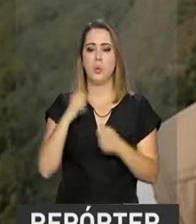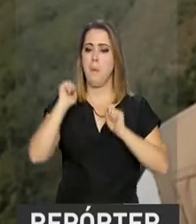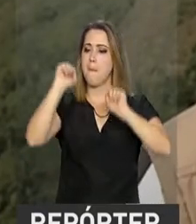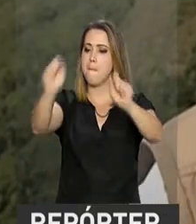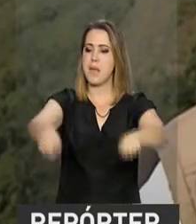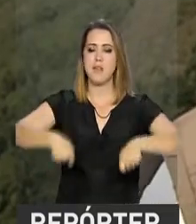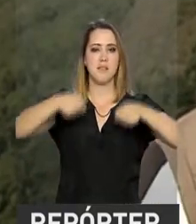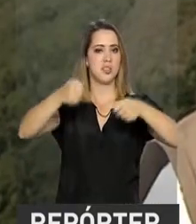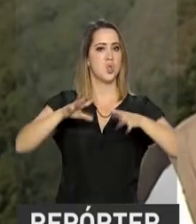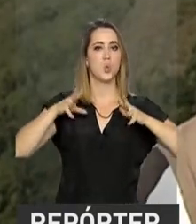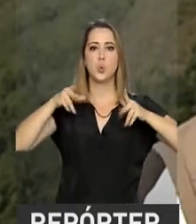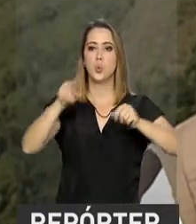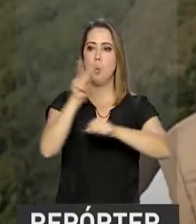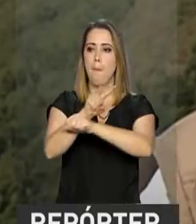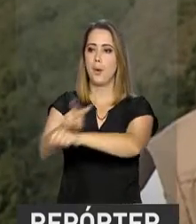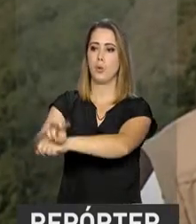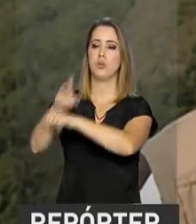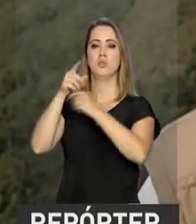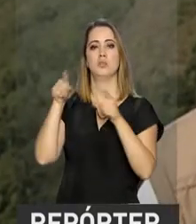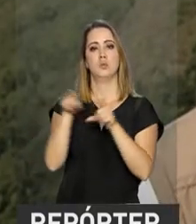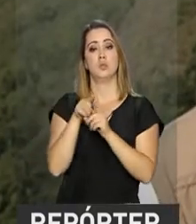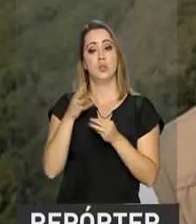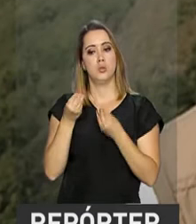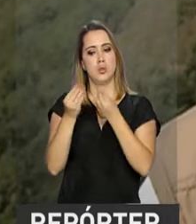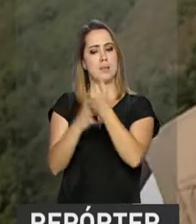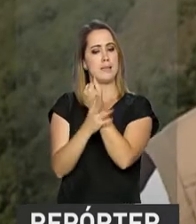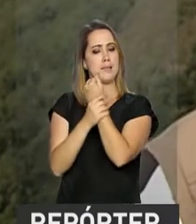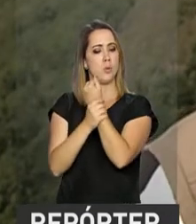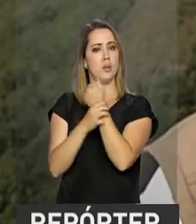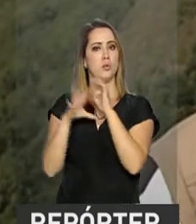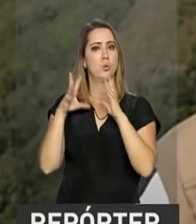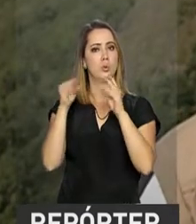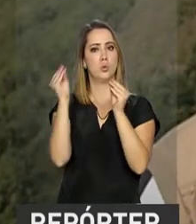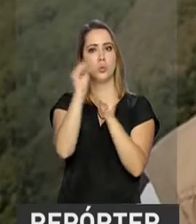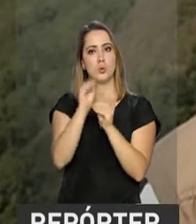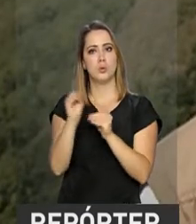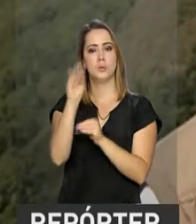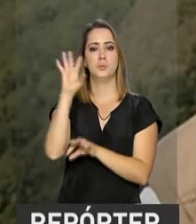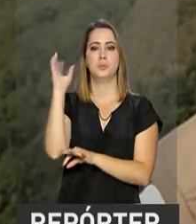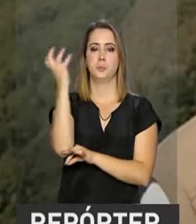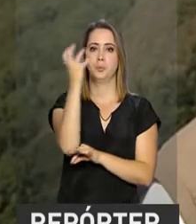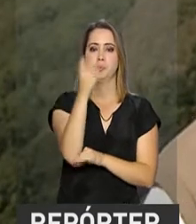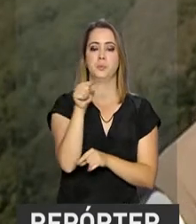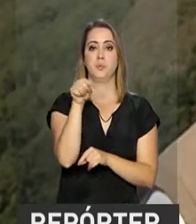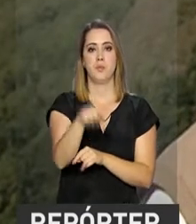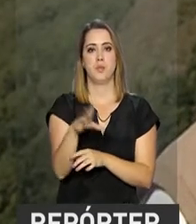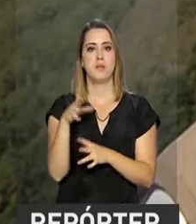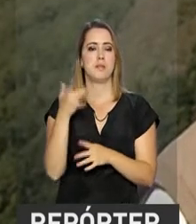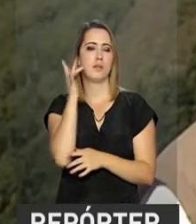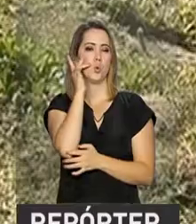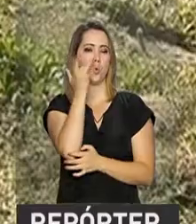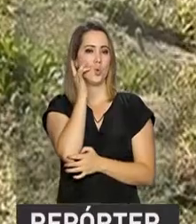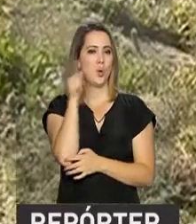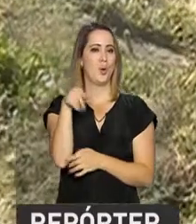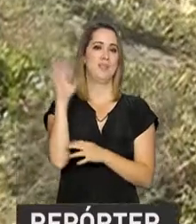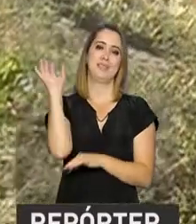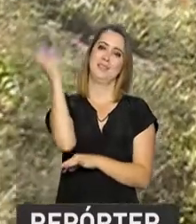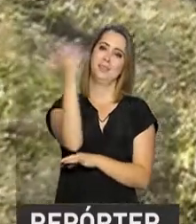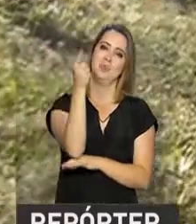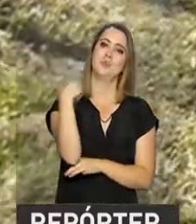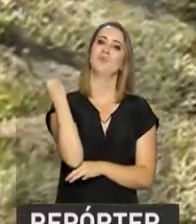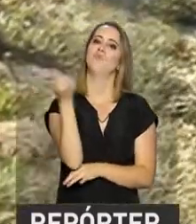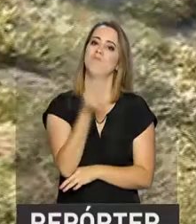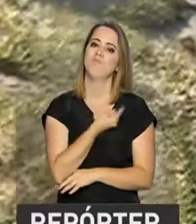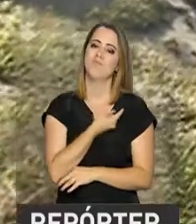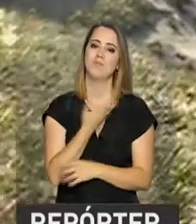predatória aqui dentro que assegurou portanto todos os parâmetros ambientais serem mantidos essa jóia da natureza os pedidos de